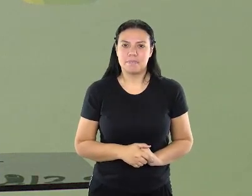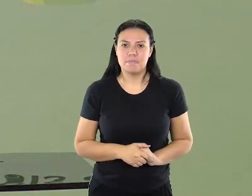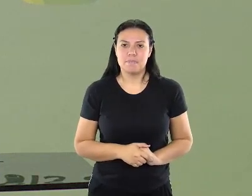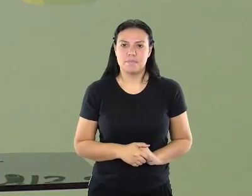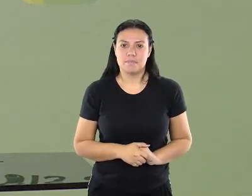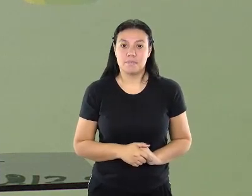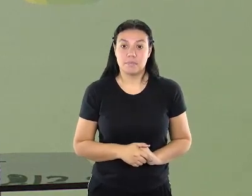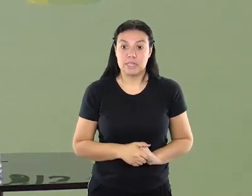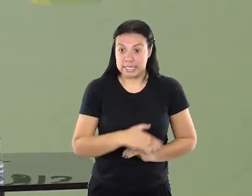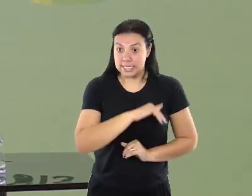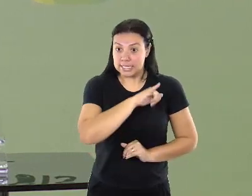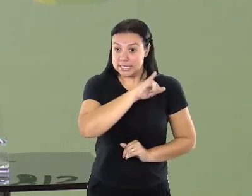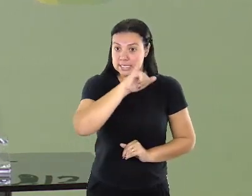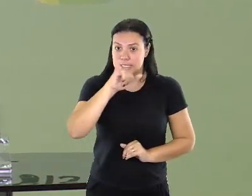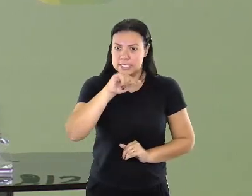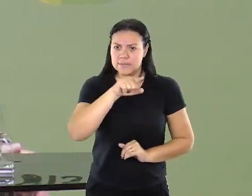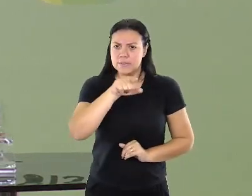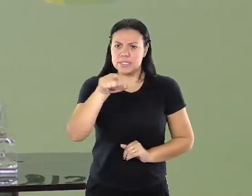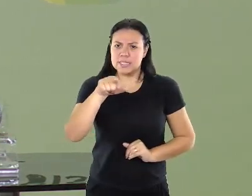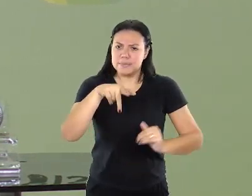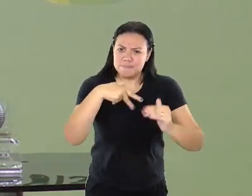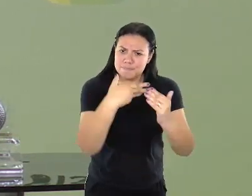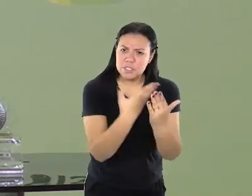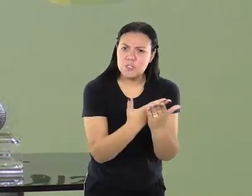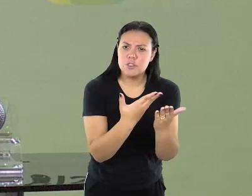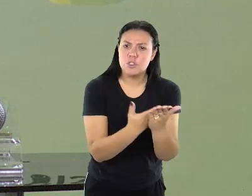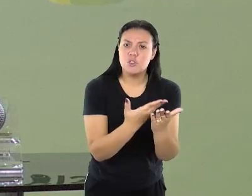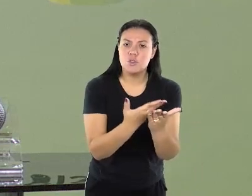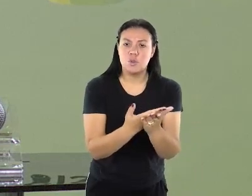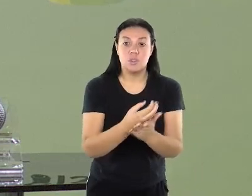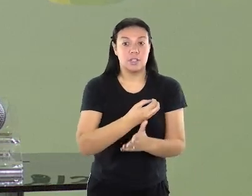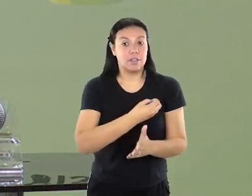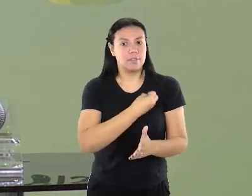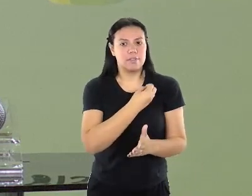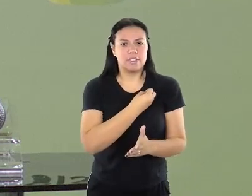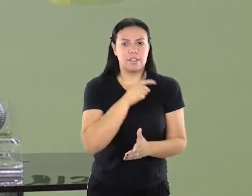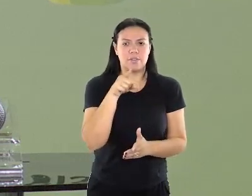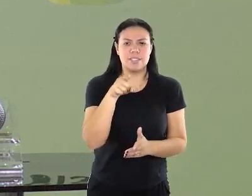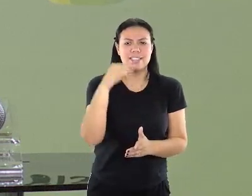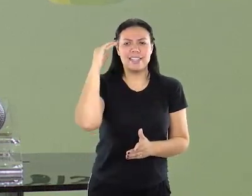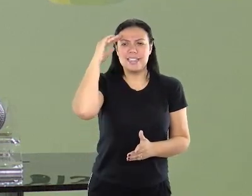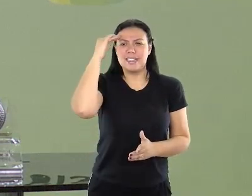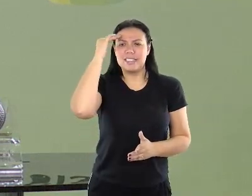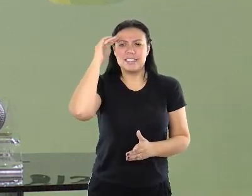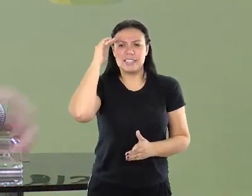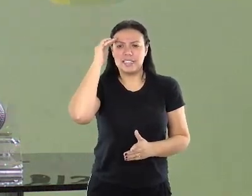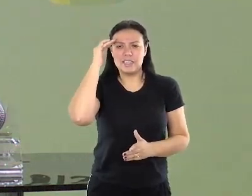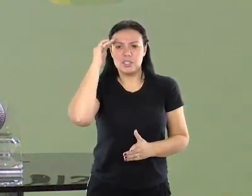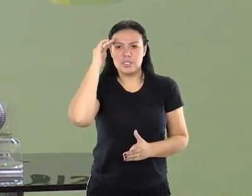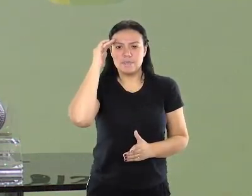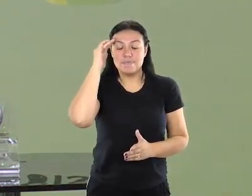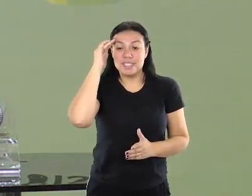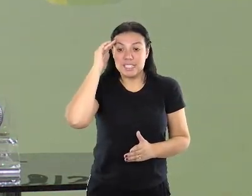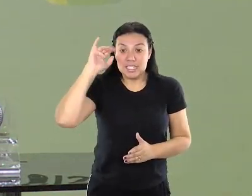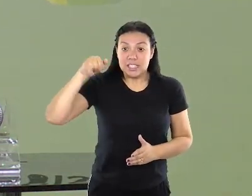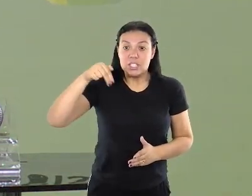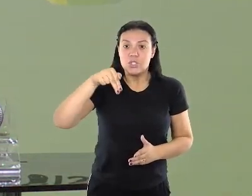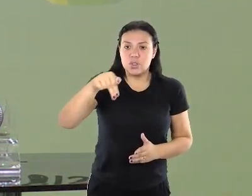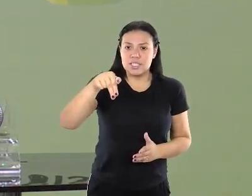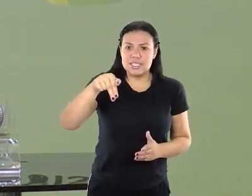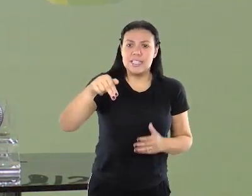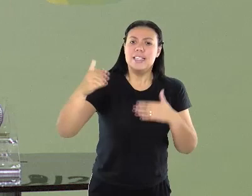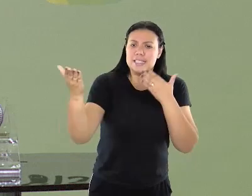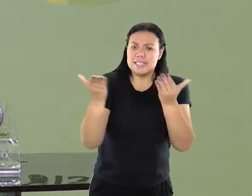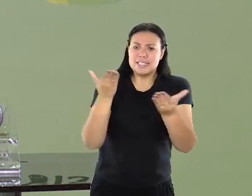E quando você estuda a vida dele, você descobre que Jonas, ele serve a um Deus